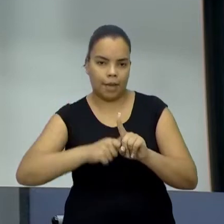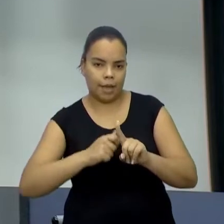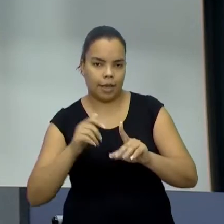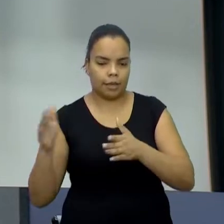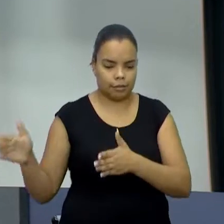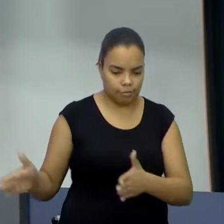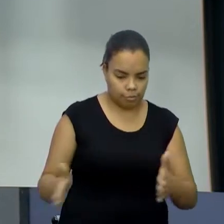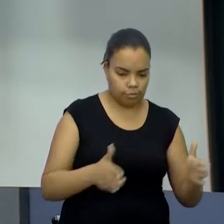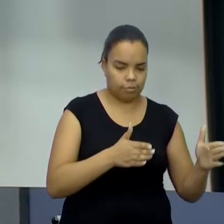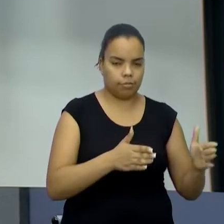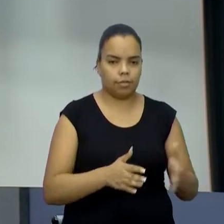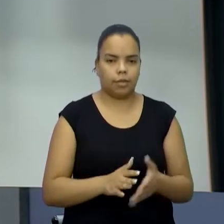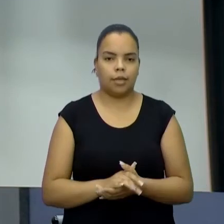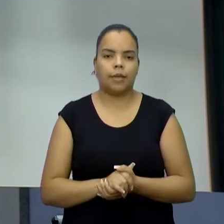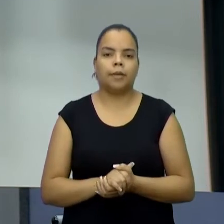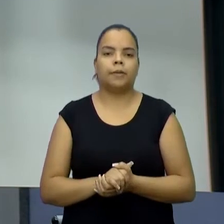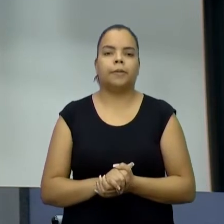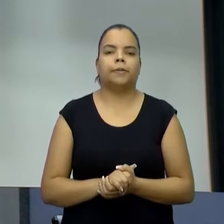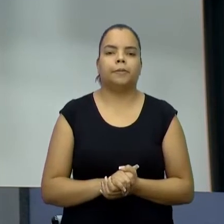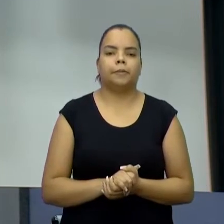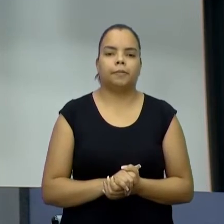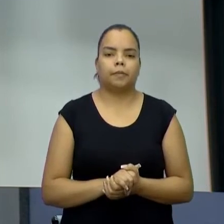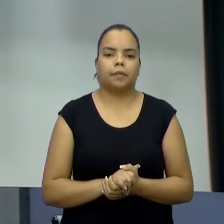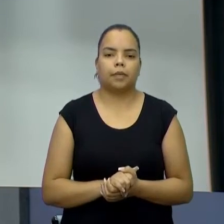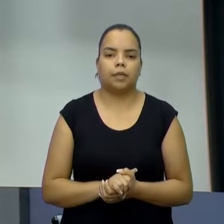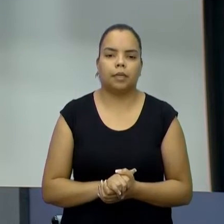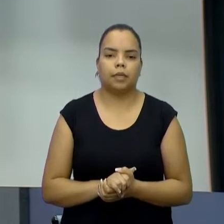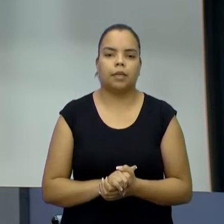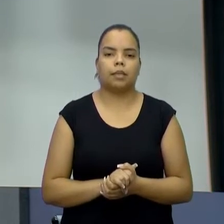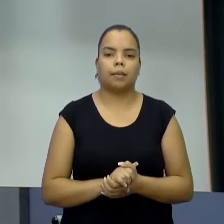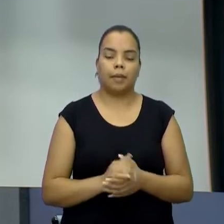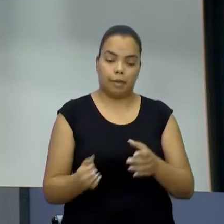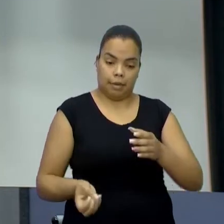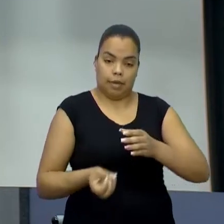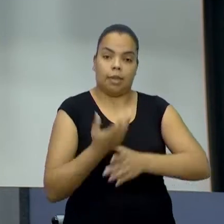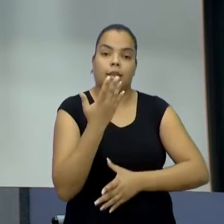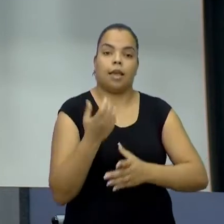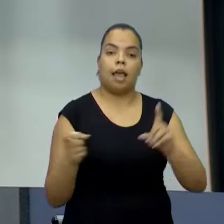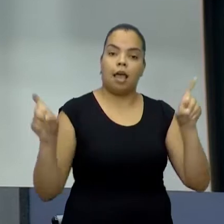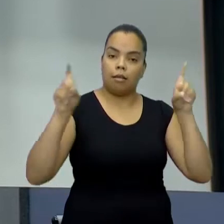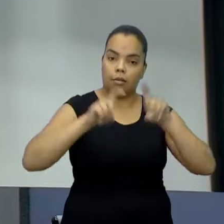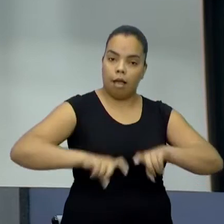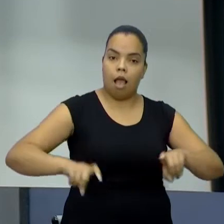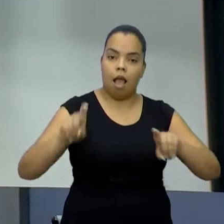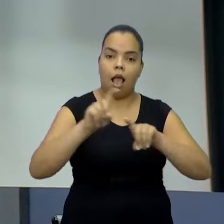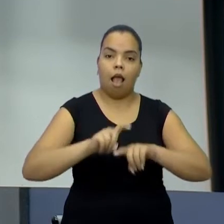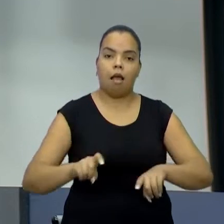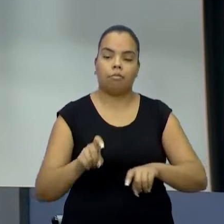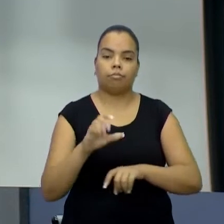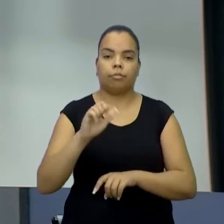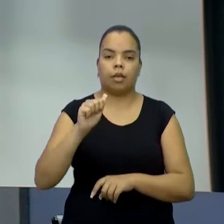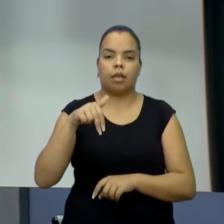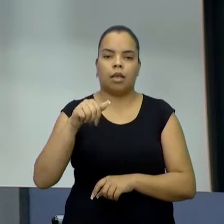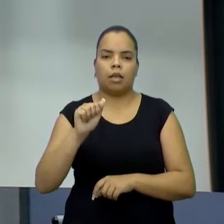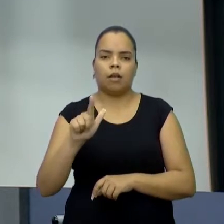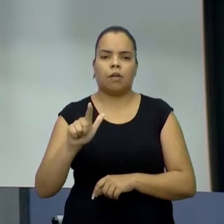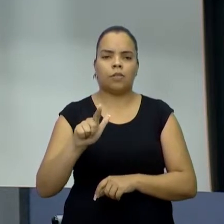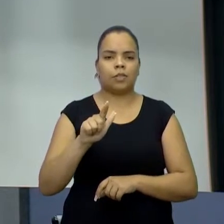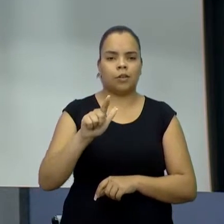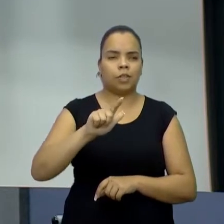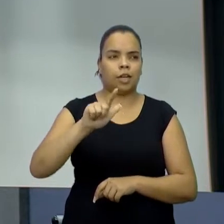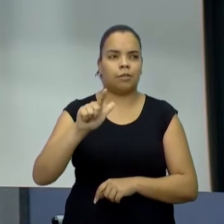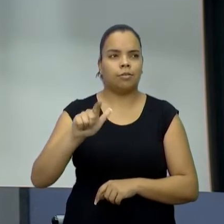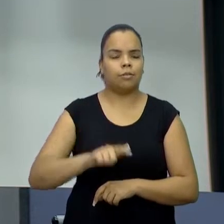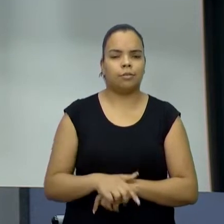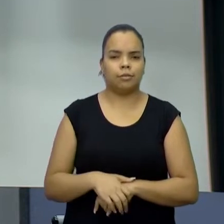do processo. Vocês criaram um canal também, então é para que vocês coloquem esses